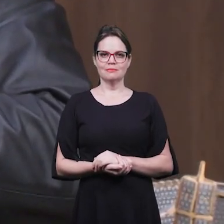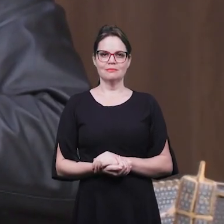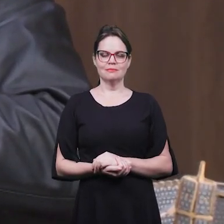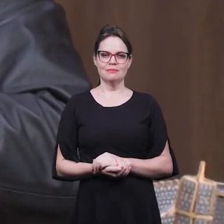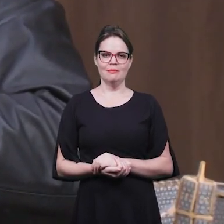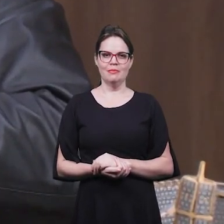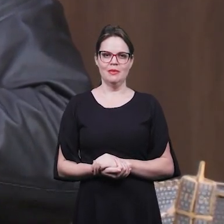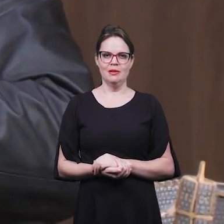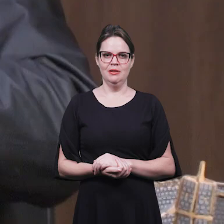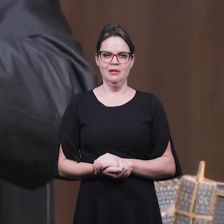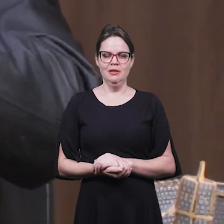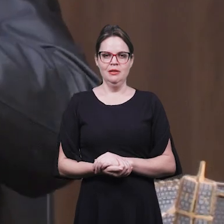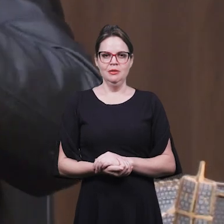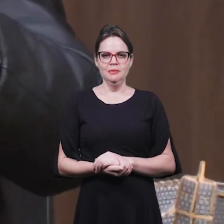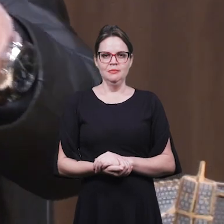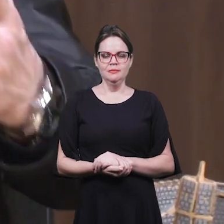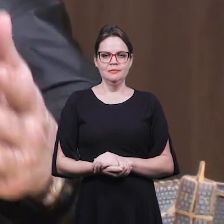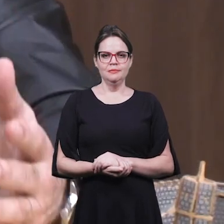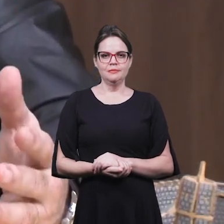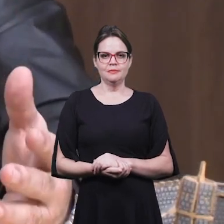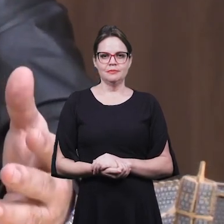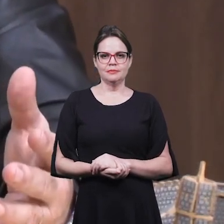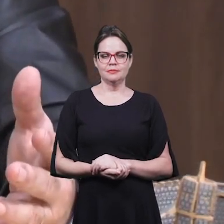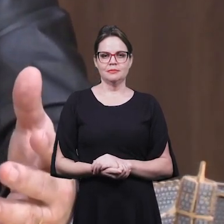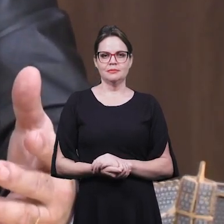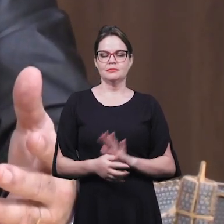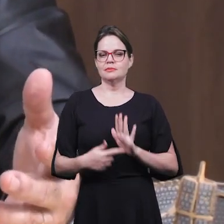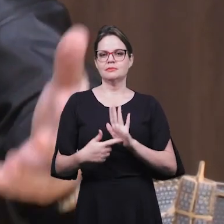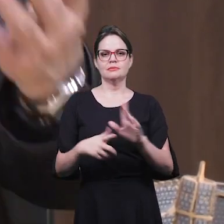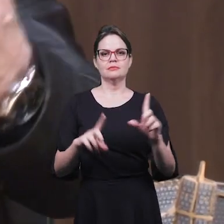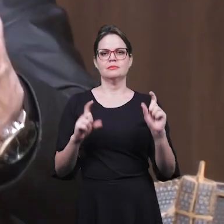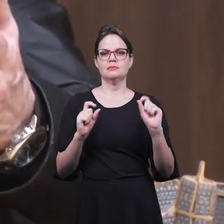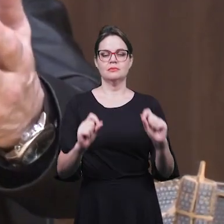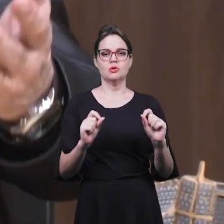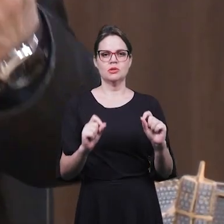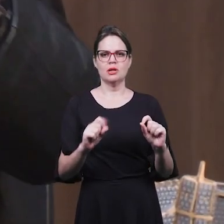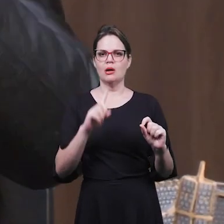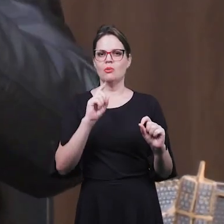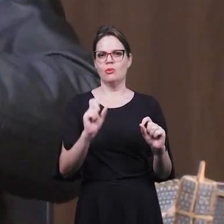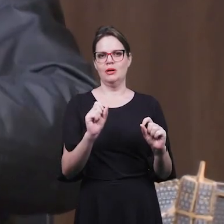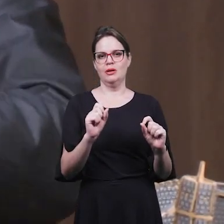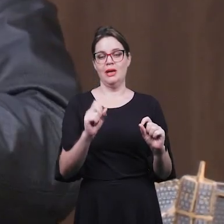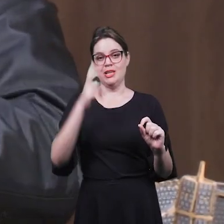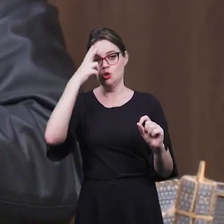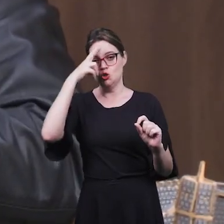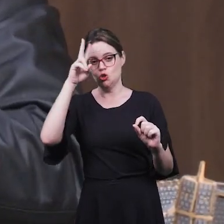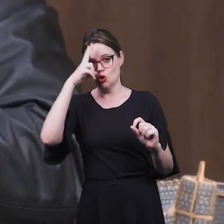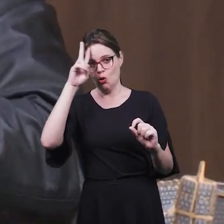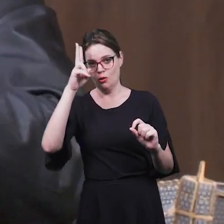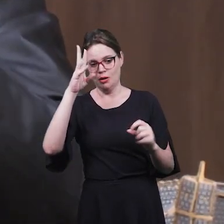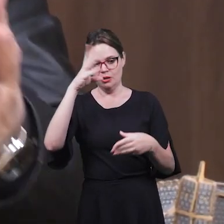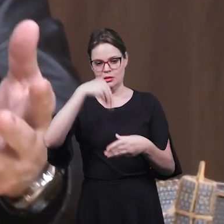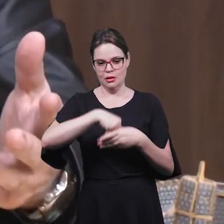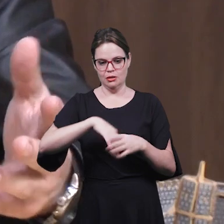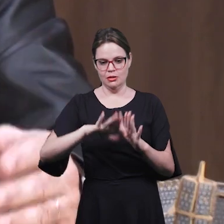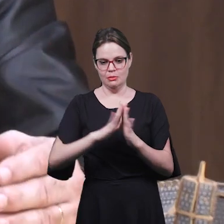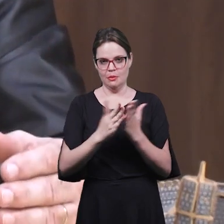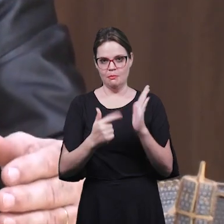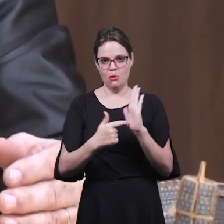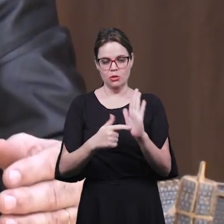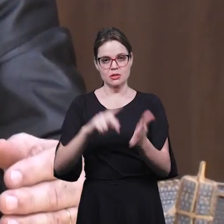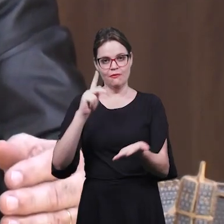para vir a dar um destaque àquilo que é a verdade, é uma